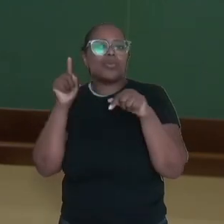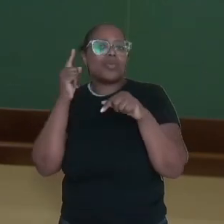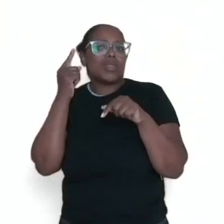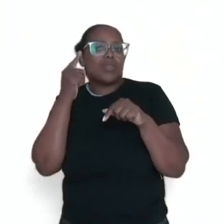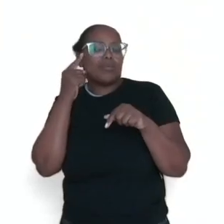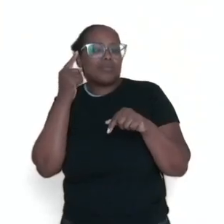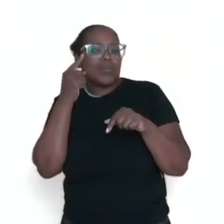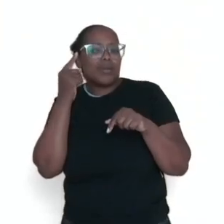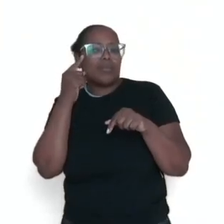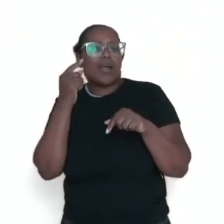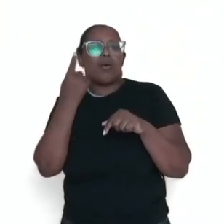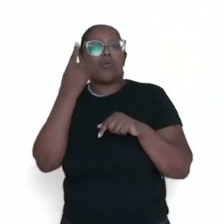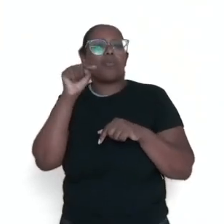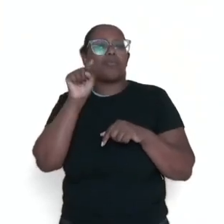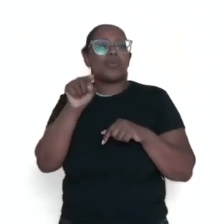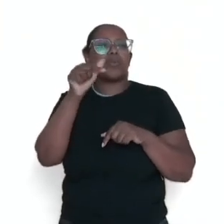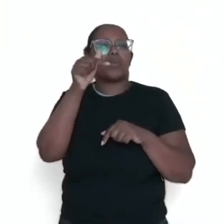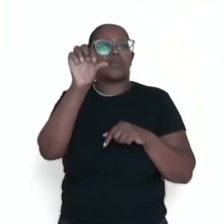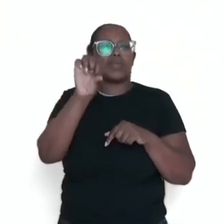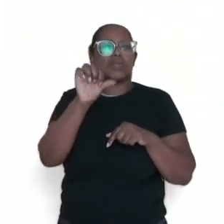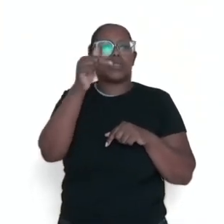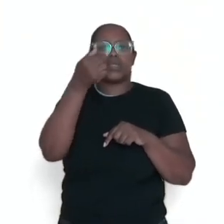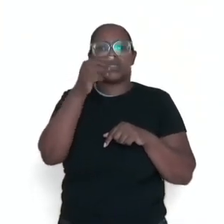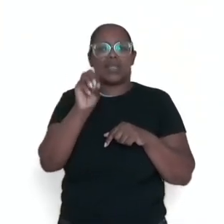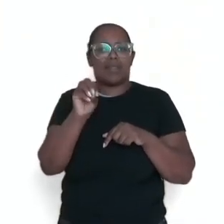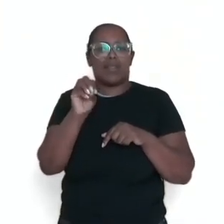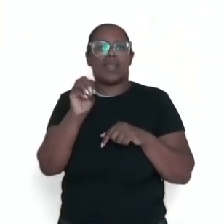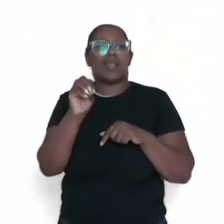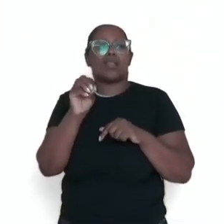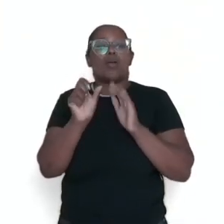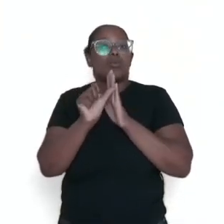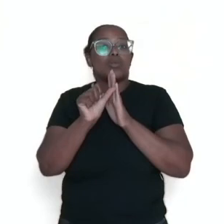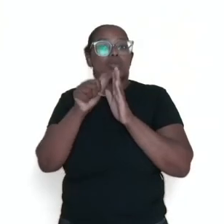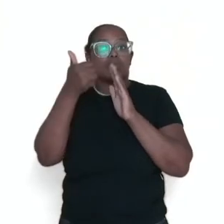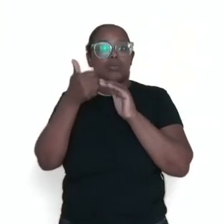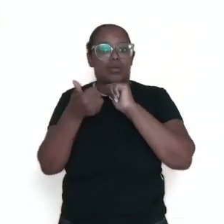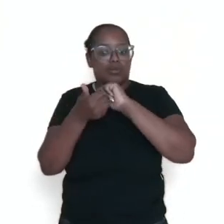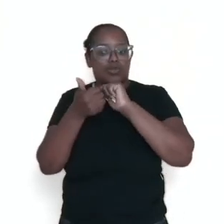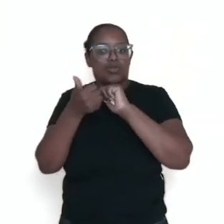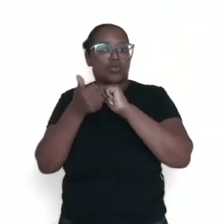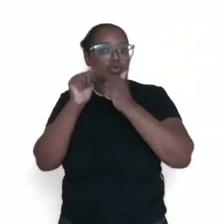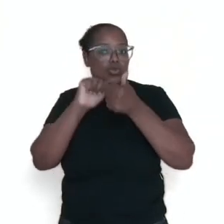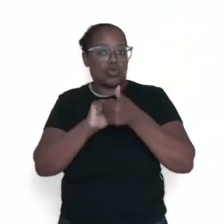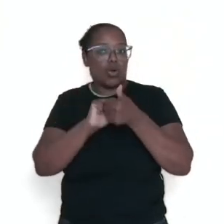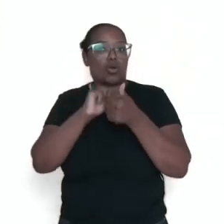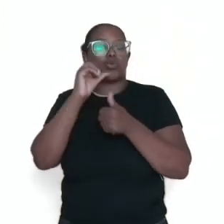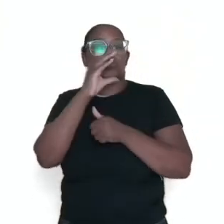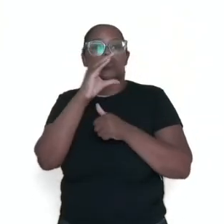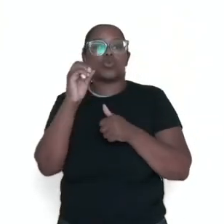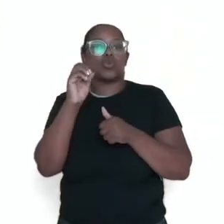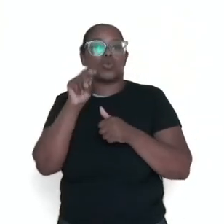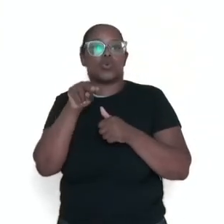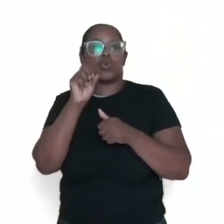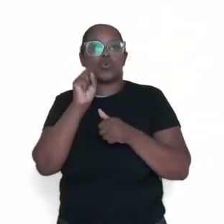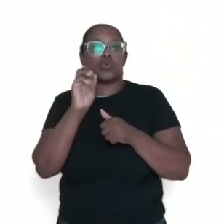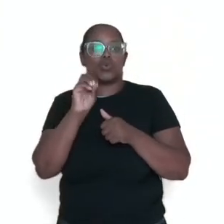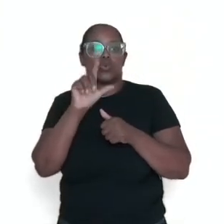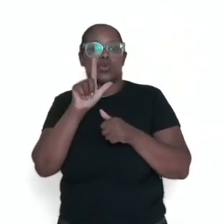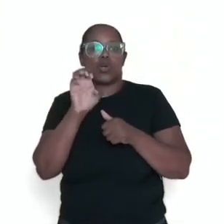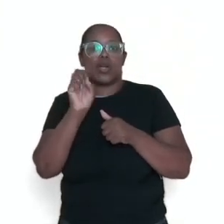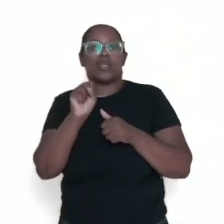tem 1970 e 1980, os primeiros consoles comerciais e os